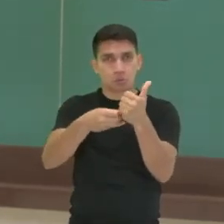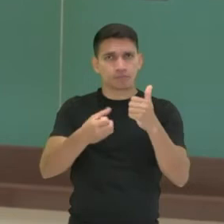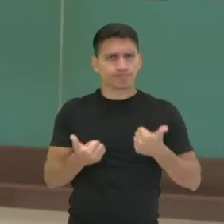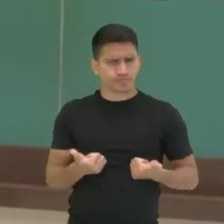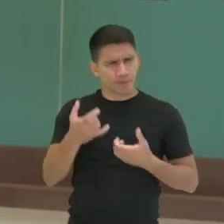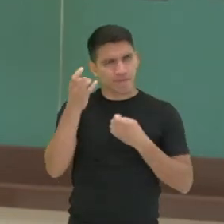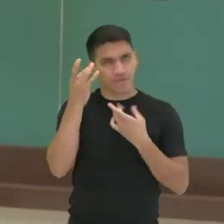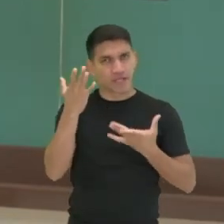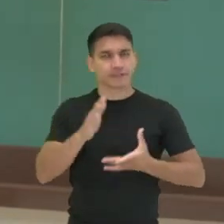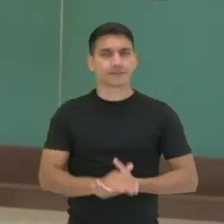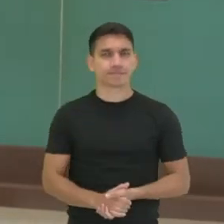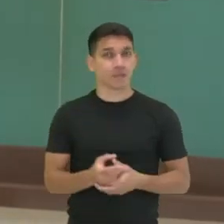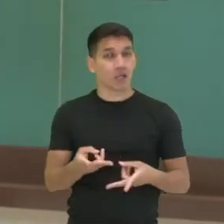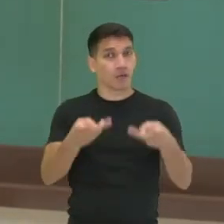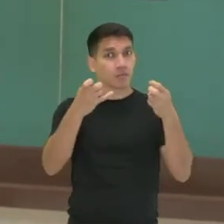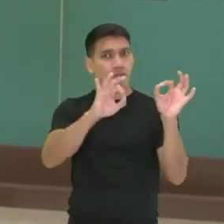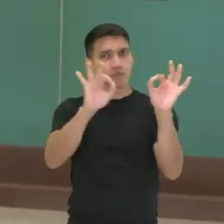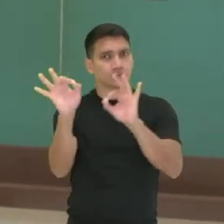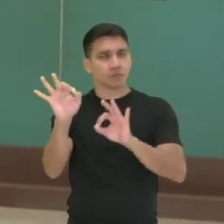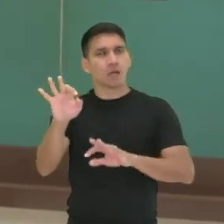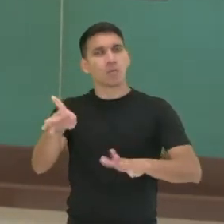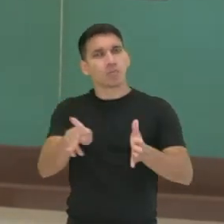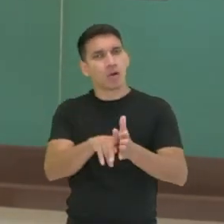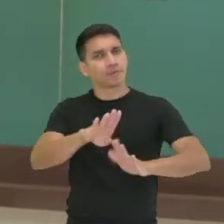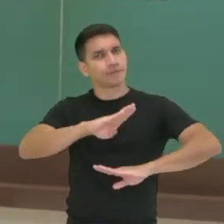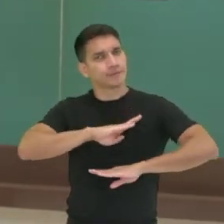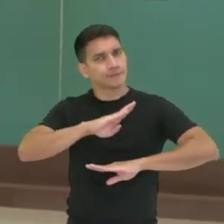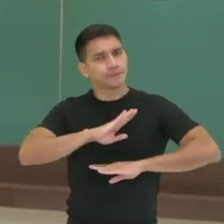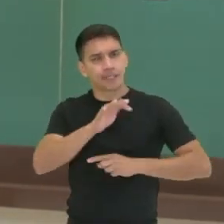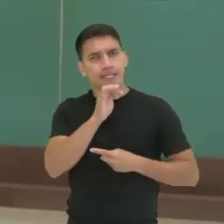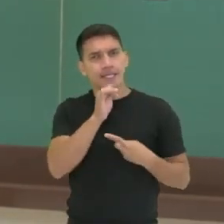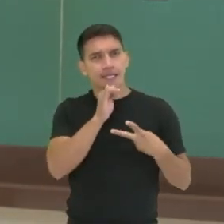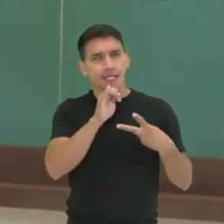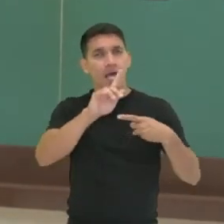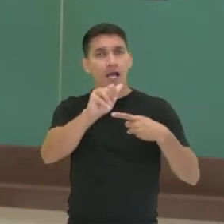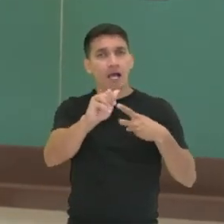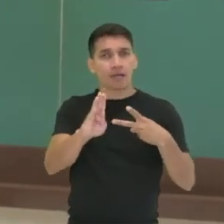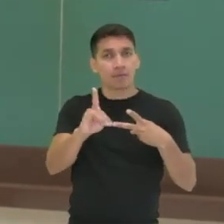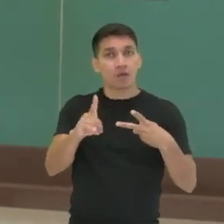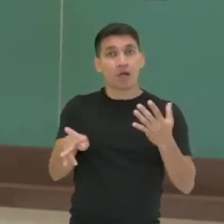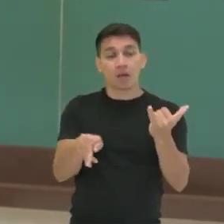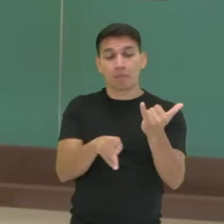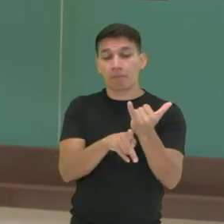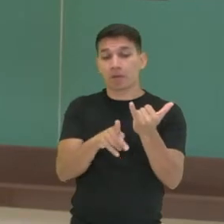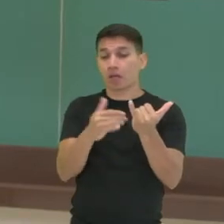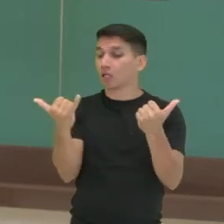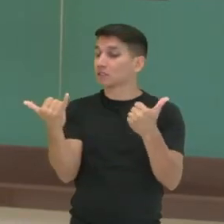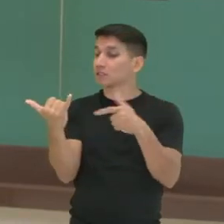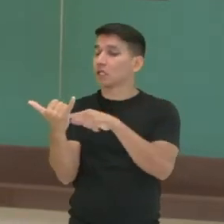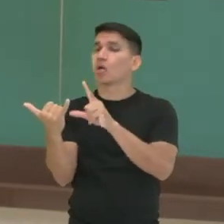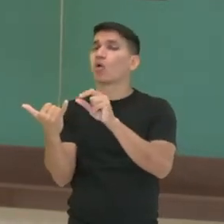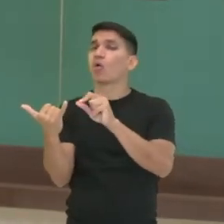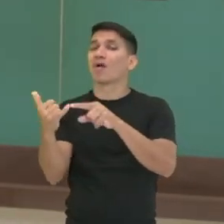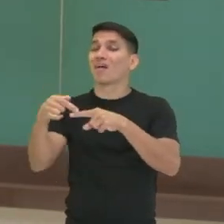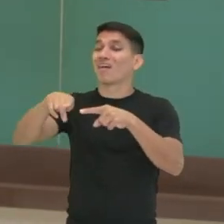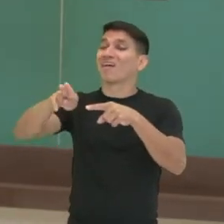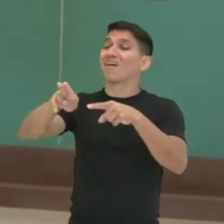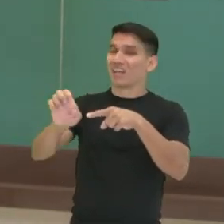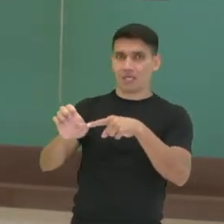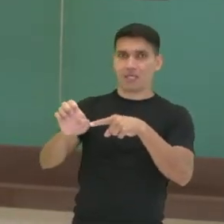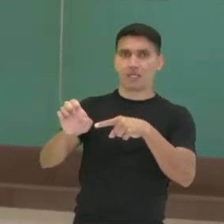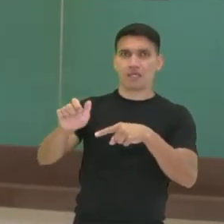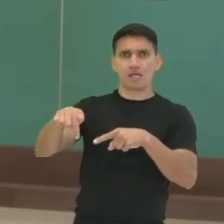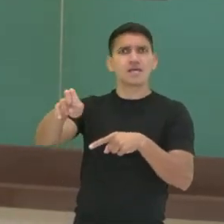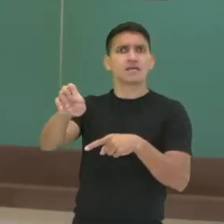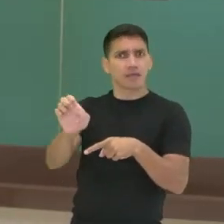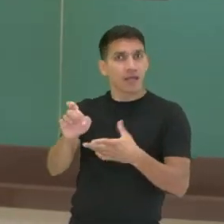né? Observe uma situação que nesses dois exemplos aqui, né, a segunda oração ela vai começar com um que. É o que.